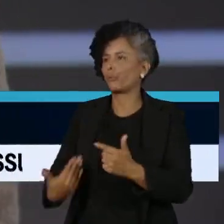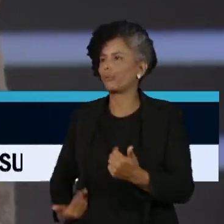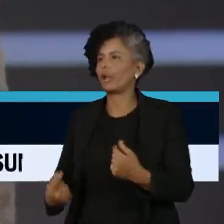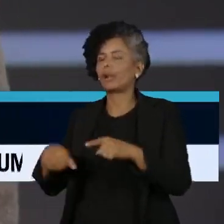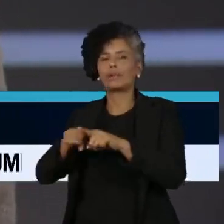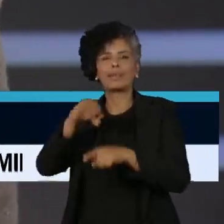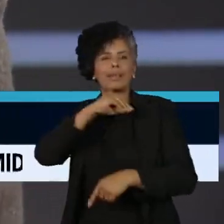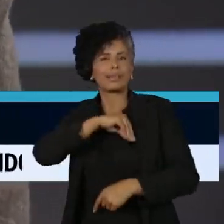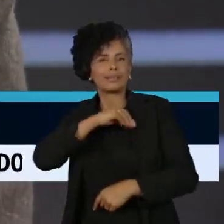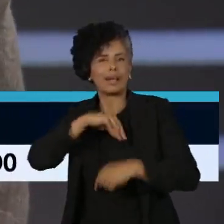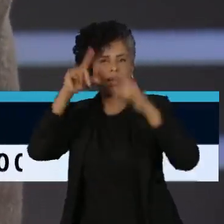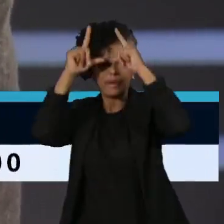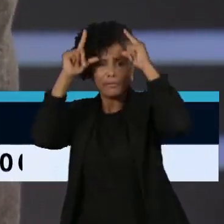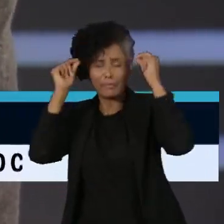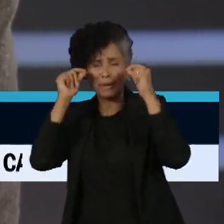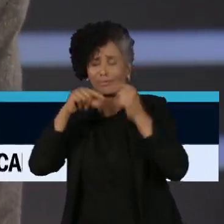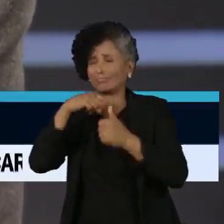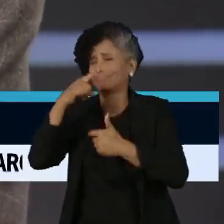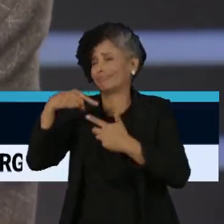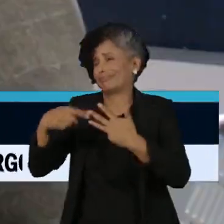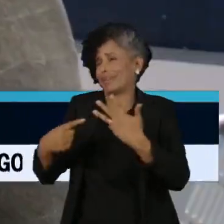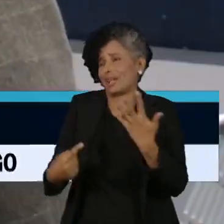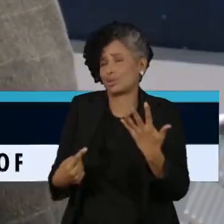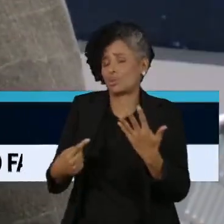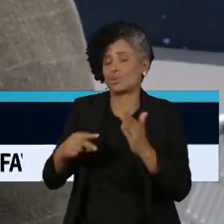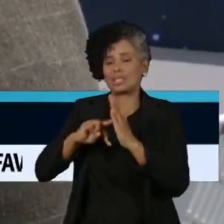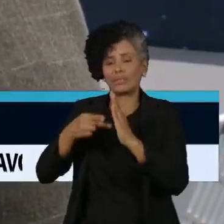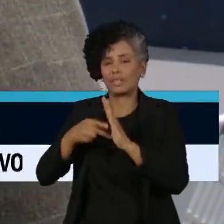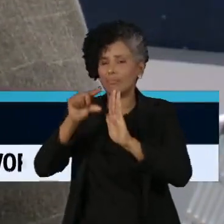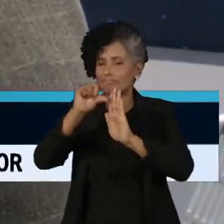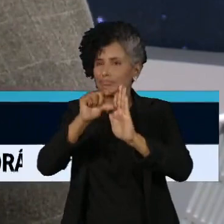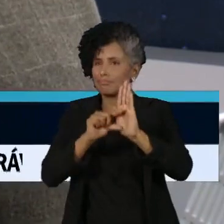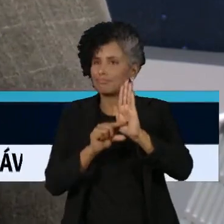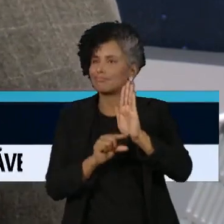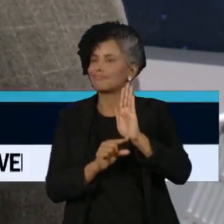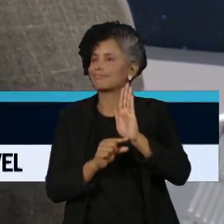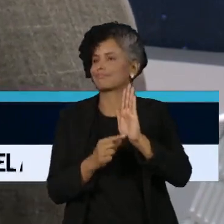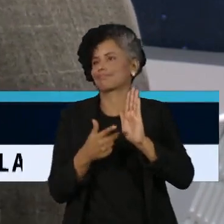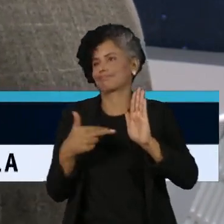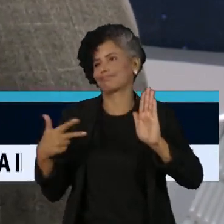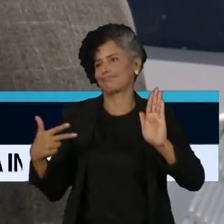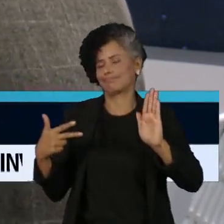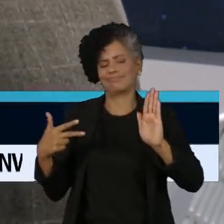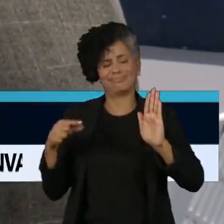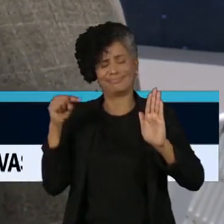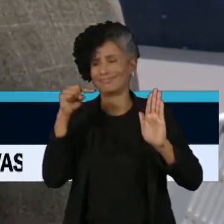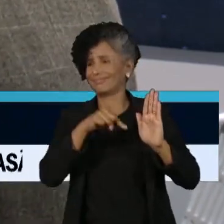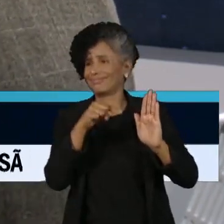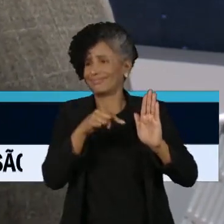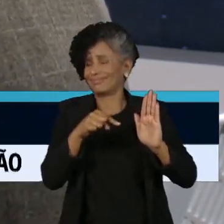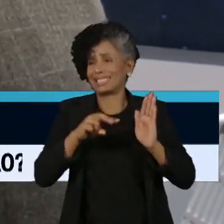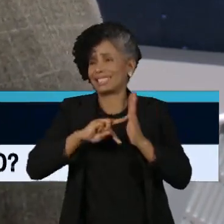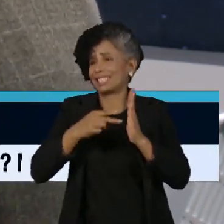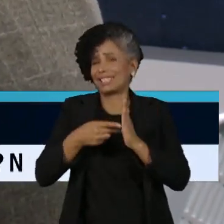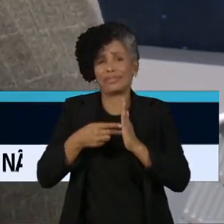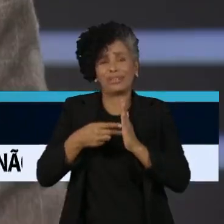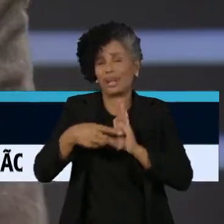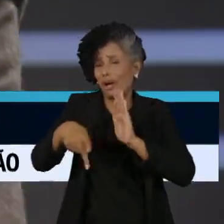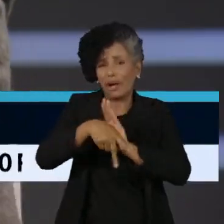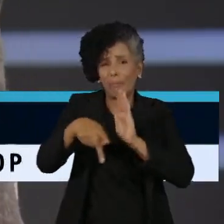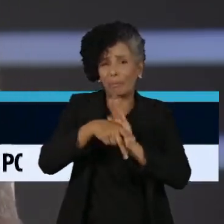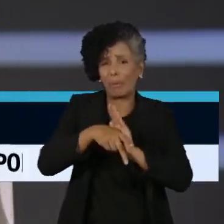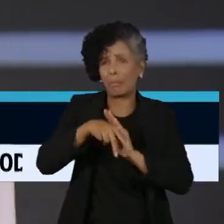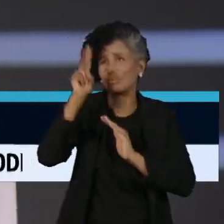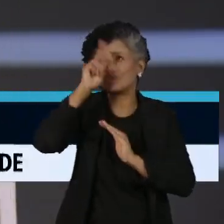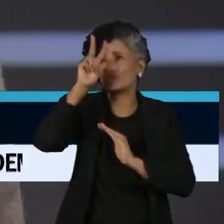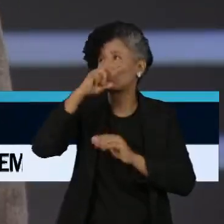enfermagem, tem uma série de coisas. As exceções são uma parte da história, é uma analogia que você vai fazer quando, assim, entre